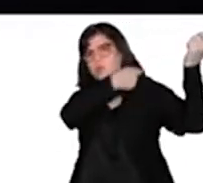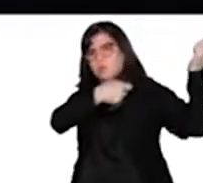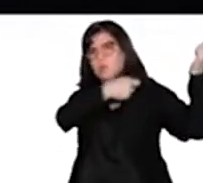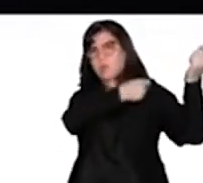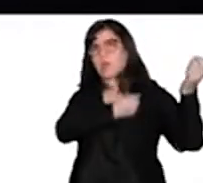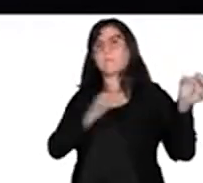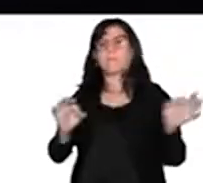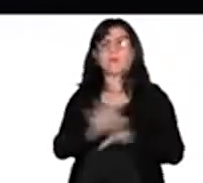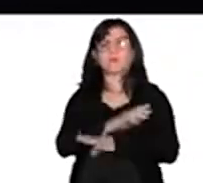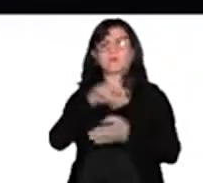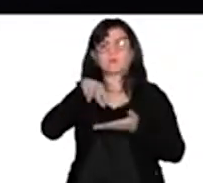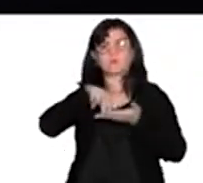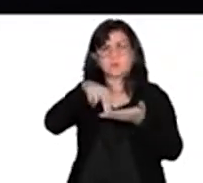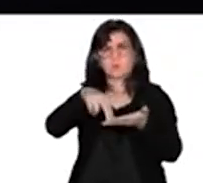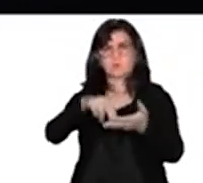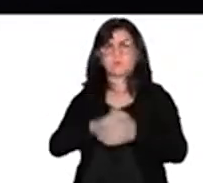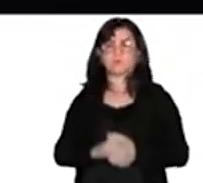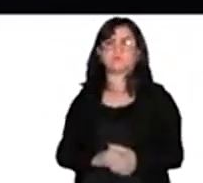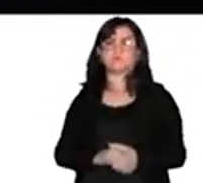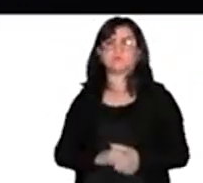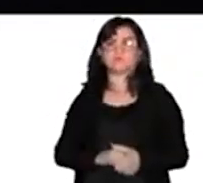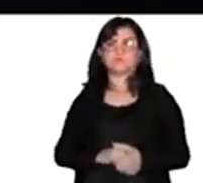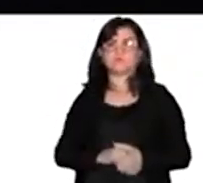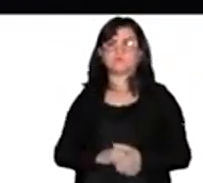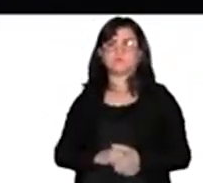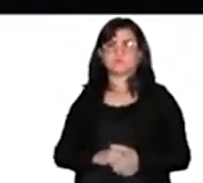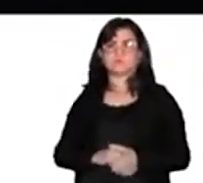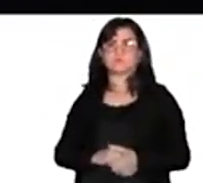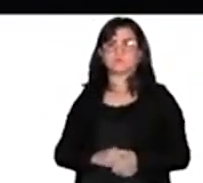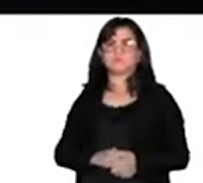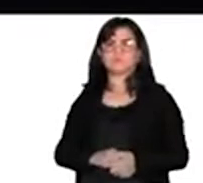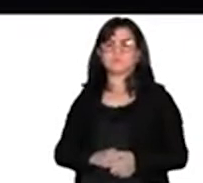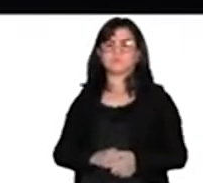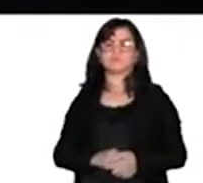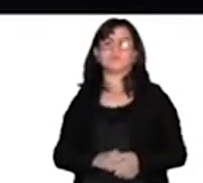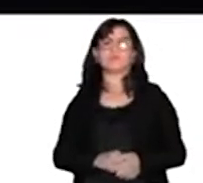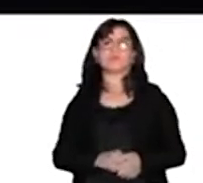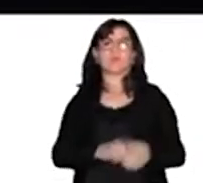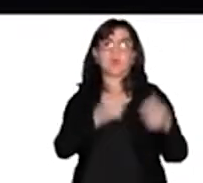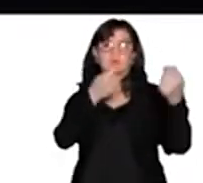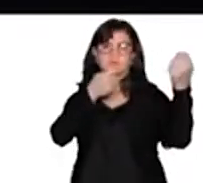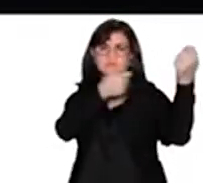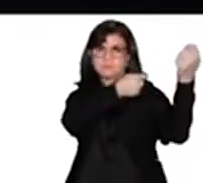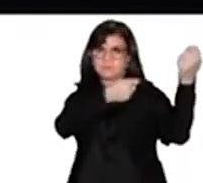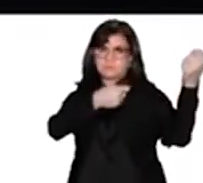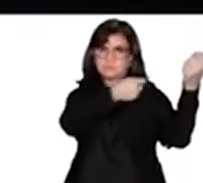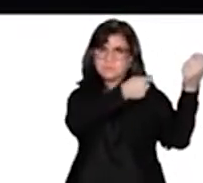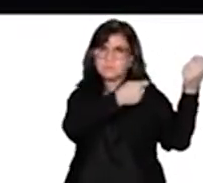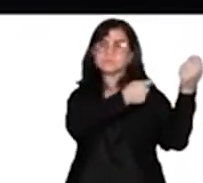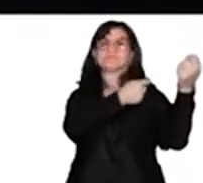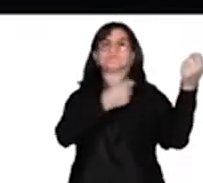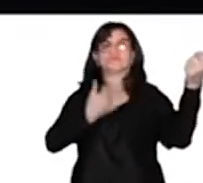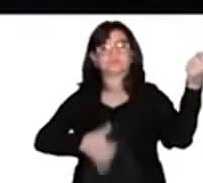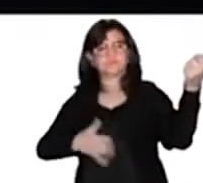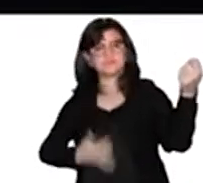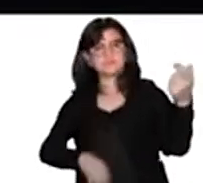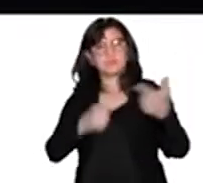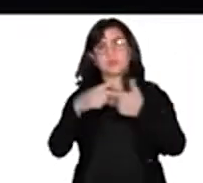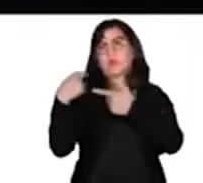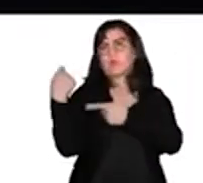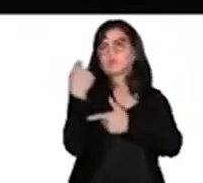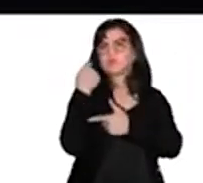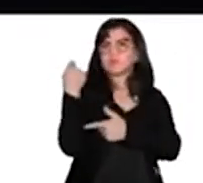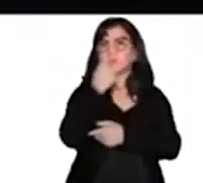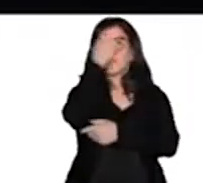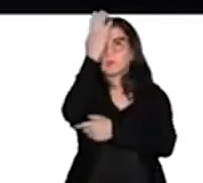Está pronto para a apresentação. O concerto de violino Viola Gauchesca e Brasileira tem